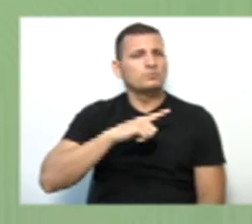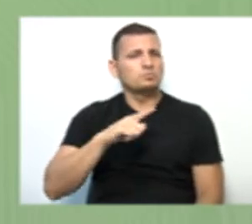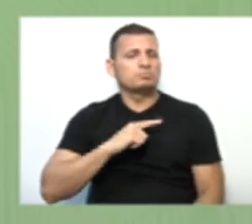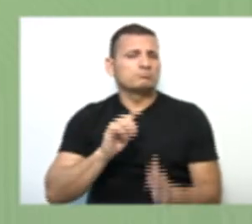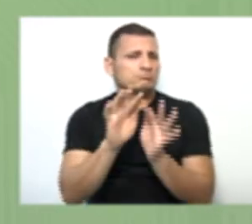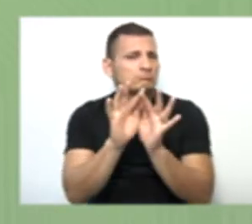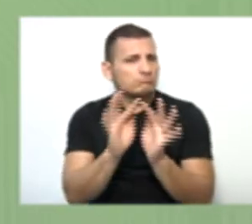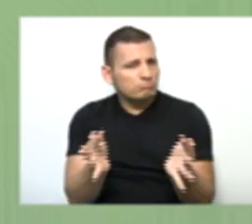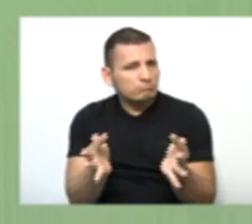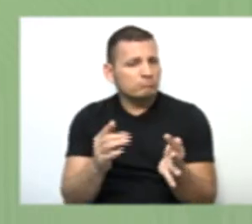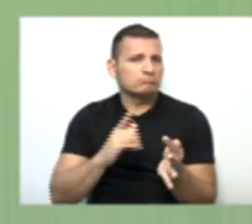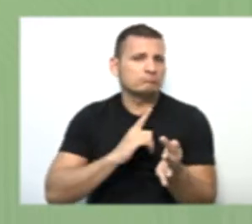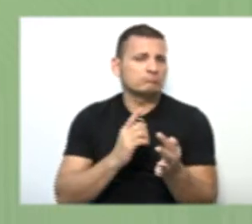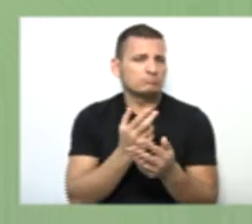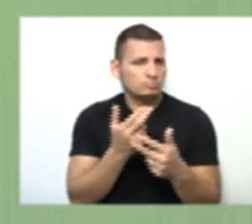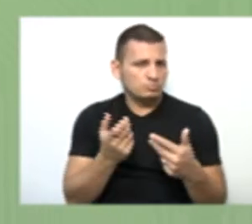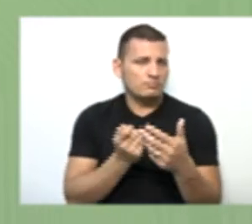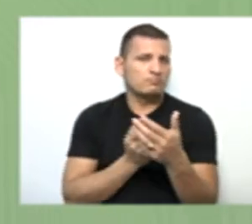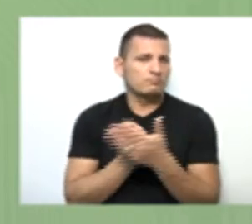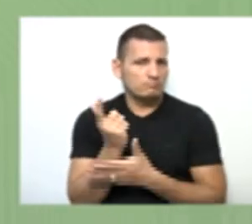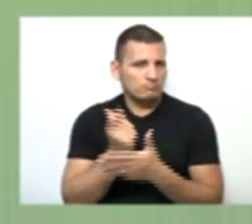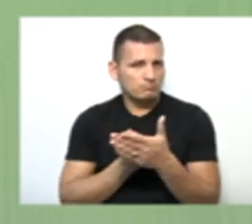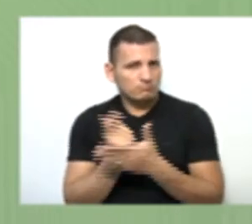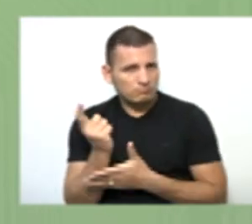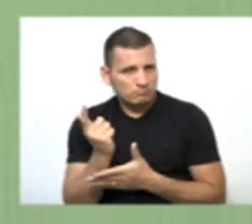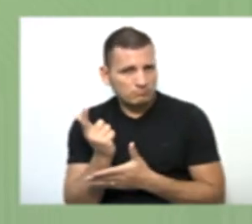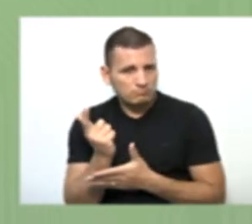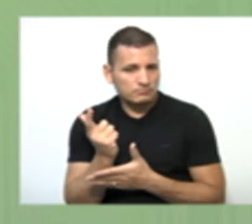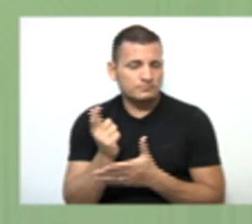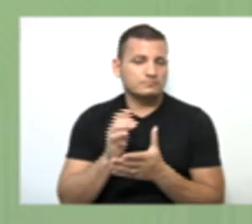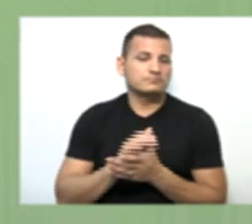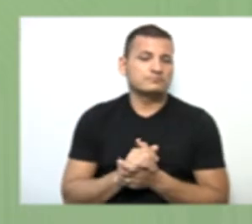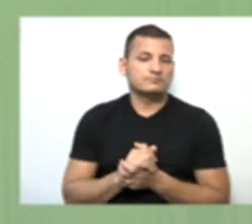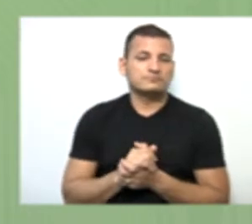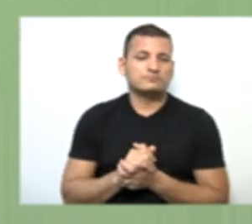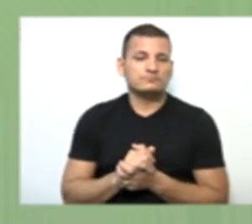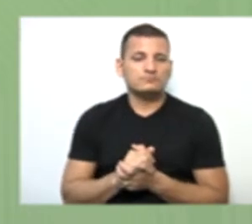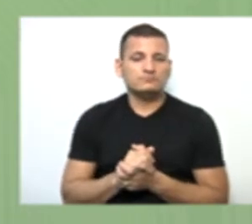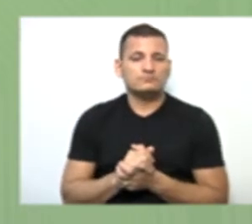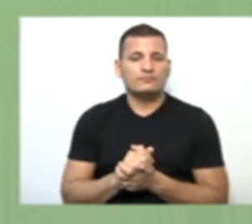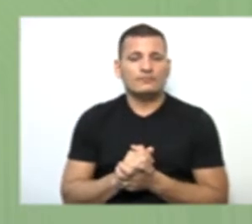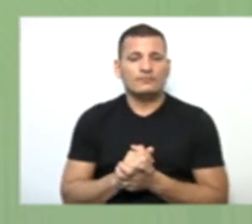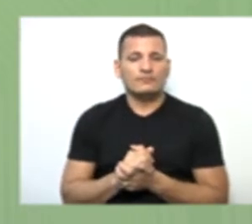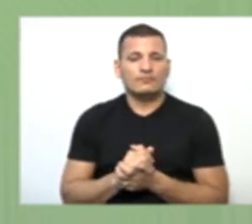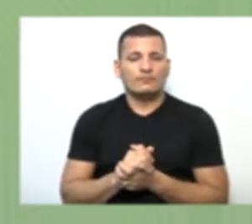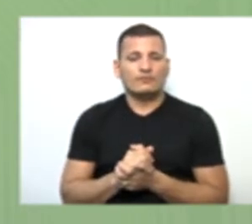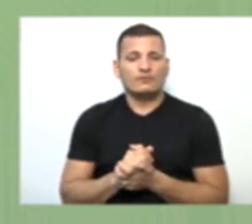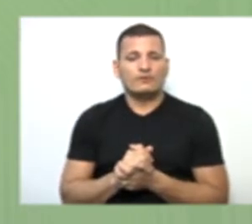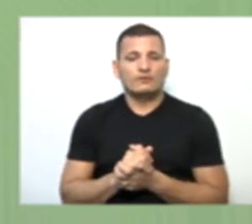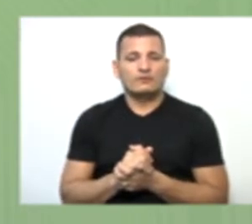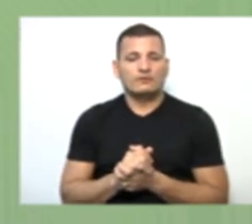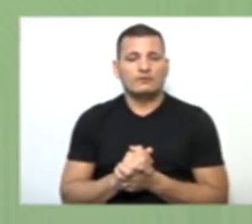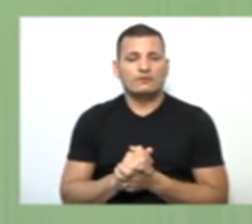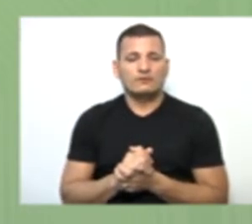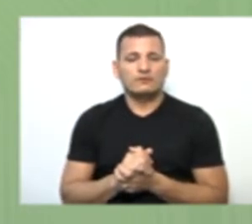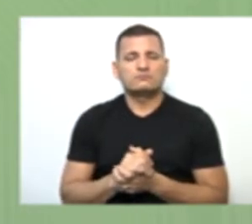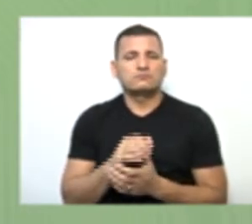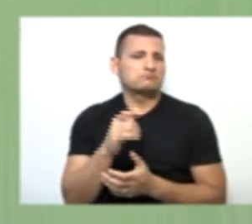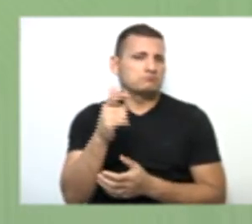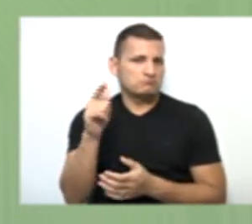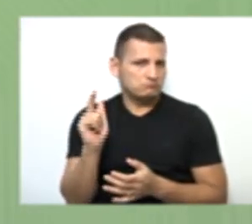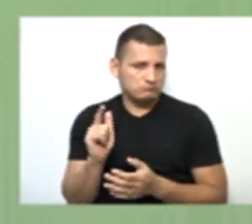simples, como o pagamento de vacinas adquiridos pela cooperativa para entrega aos seus cooperados e outras